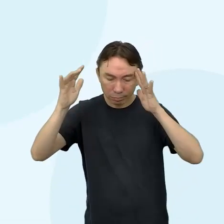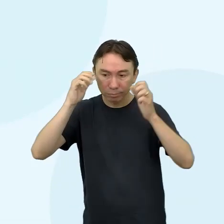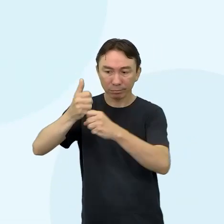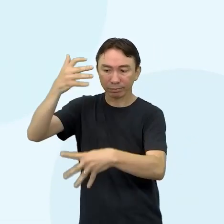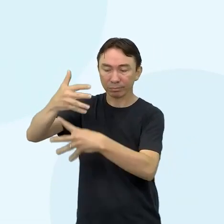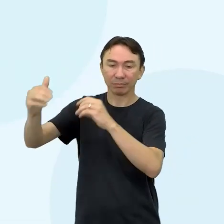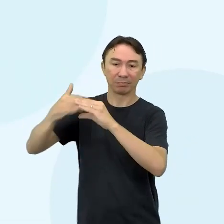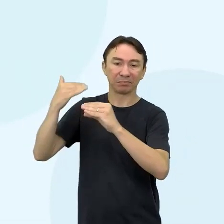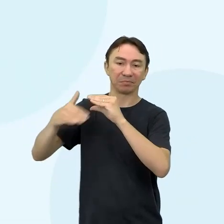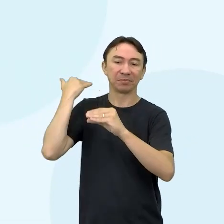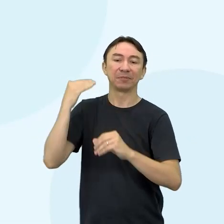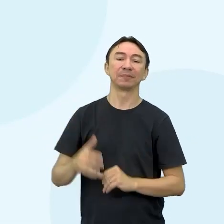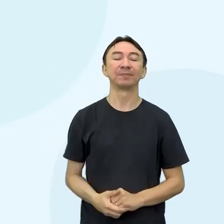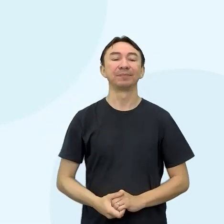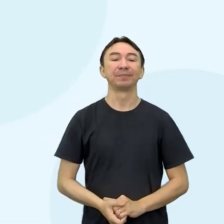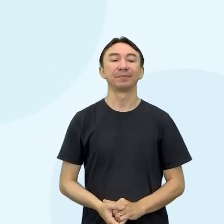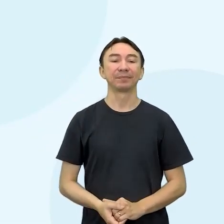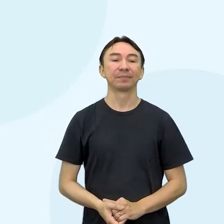gente aqui no chat.